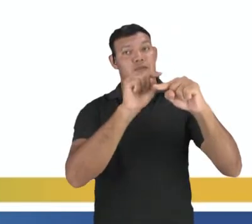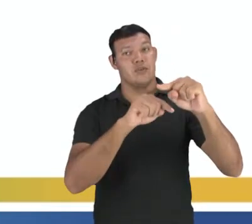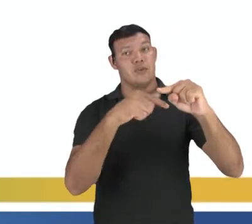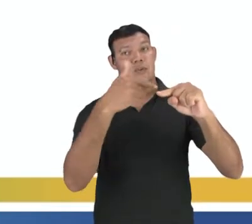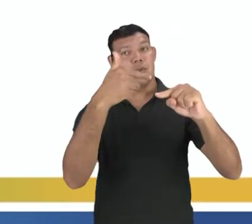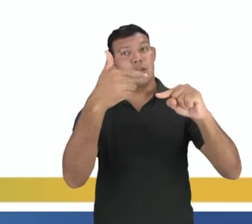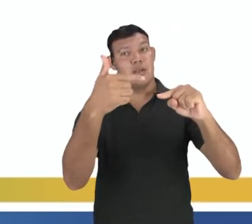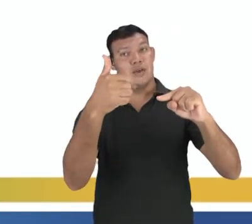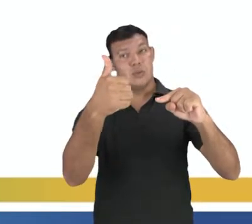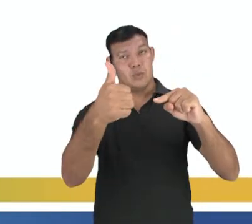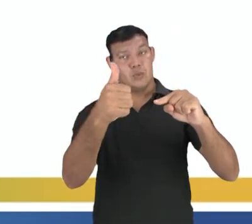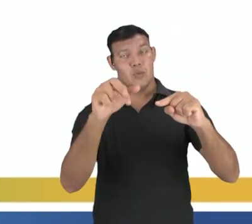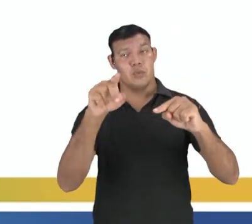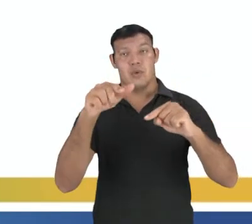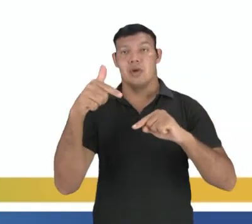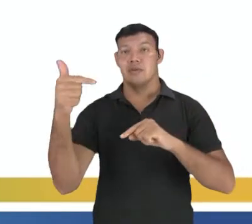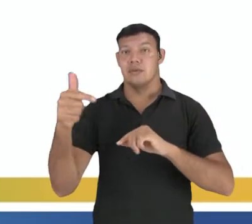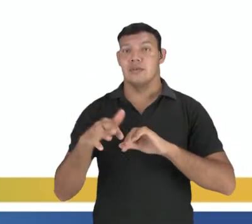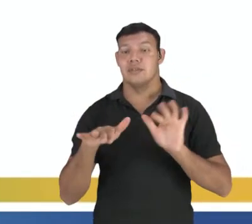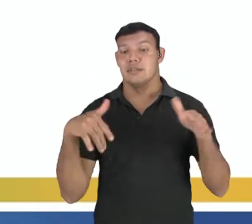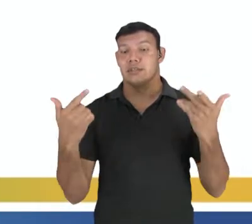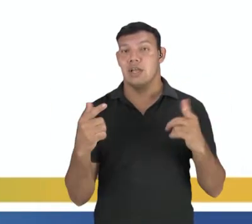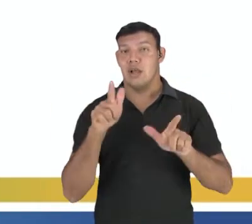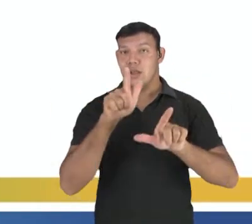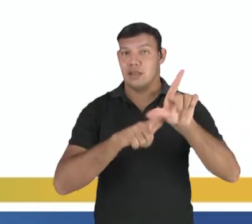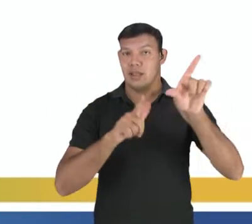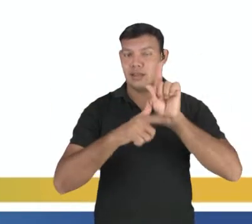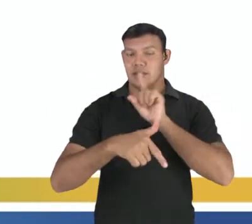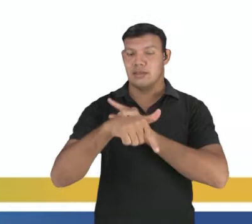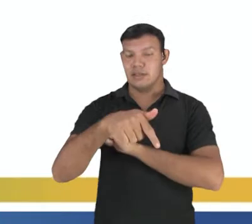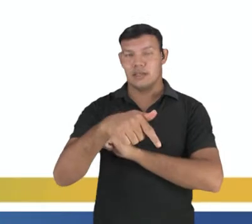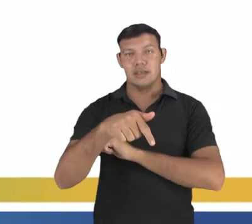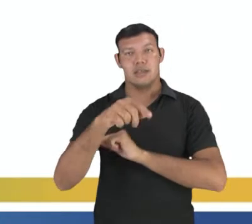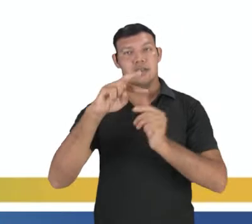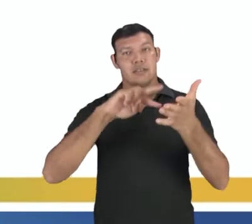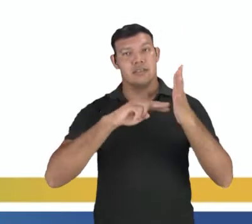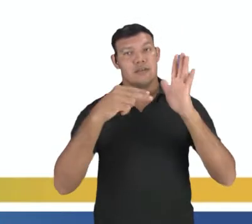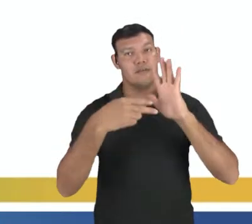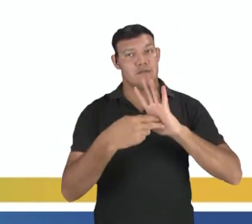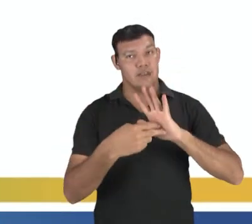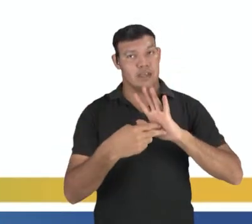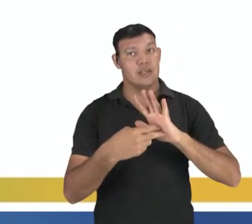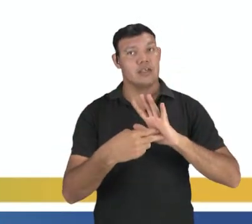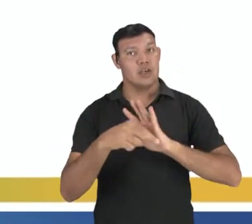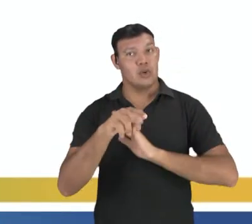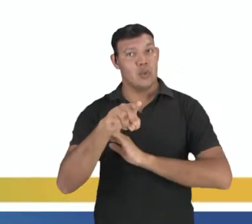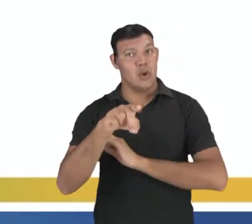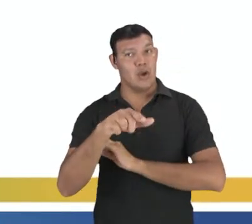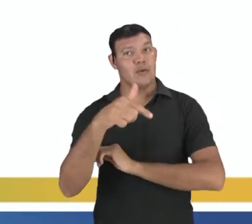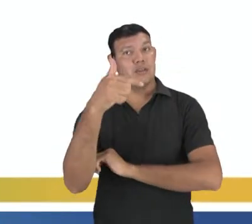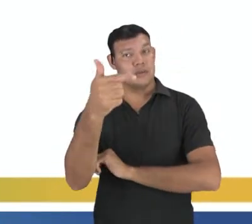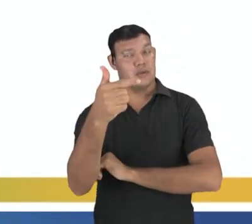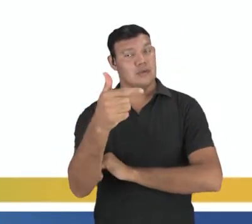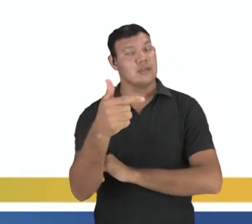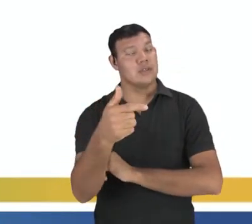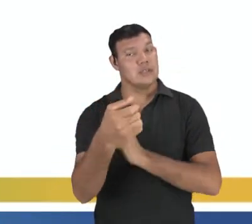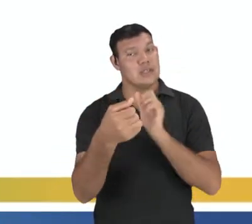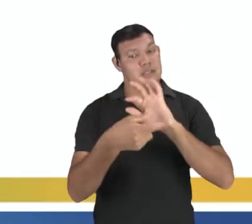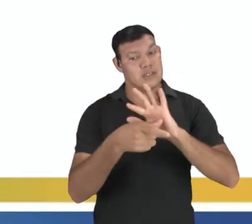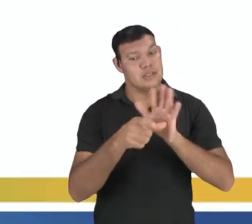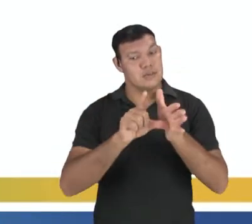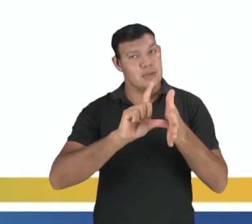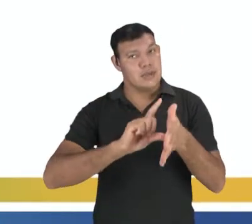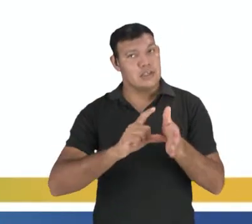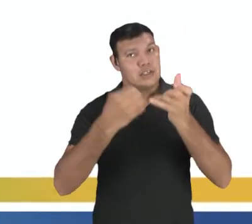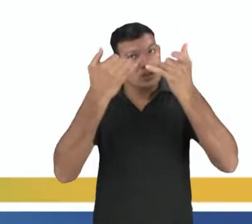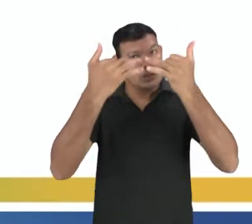Portanto, a razão da sequência A é o 2, tá? Observa aí que quando eu falei antes, eu